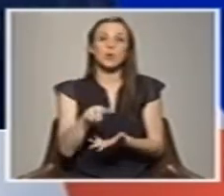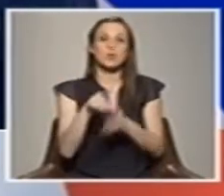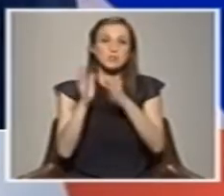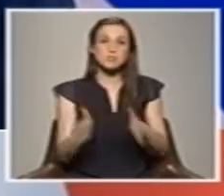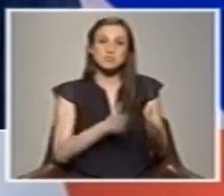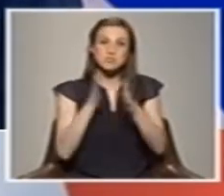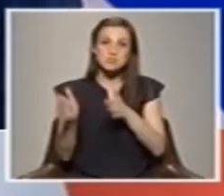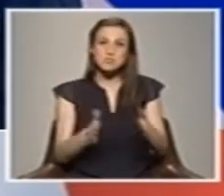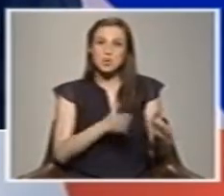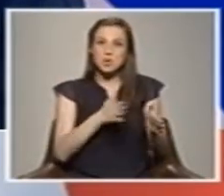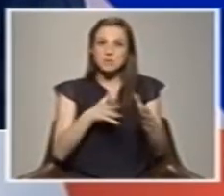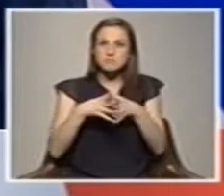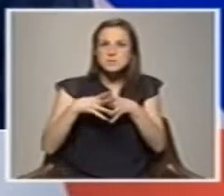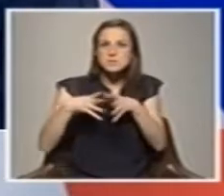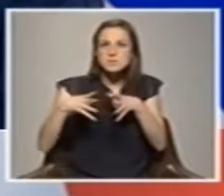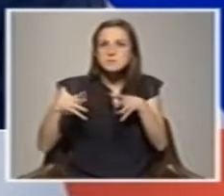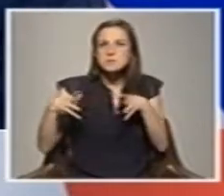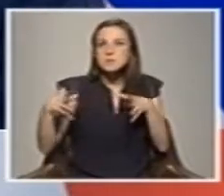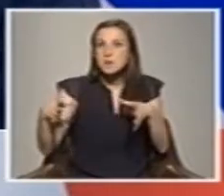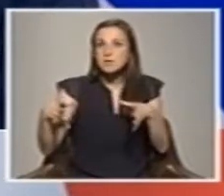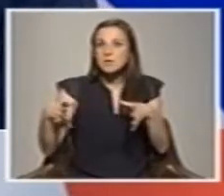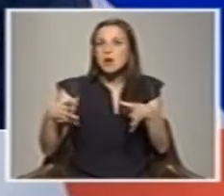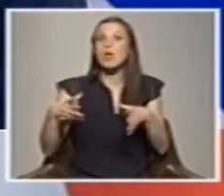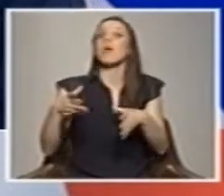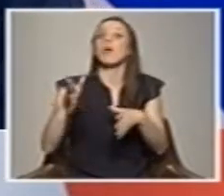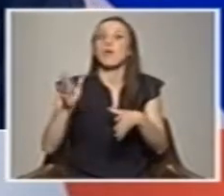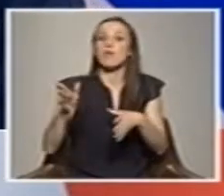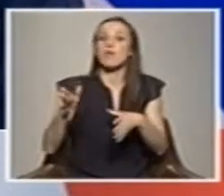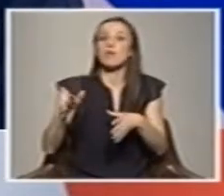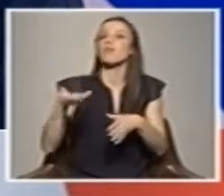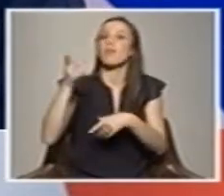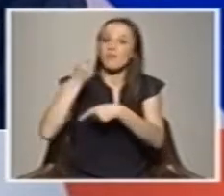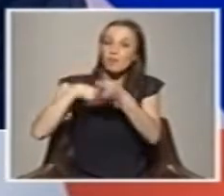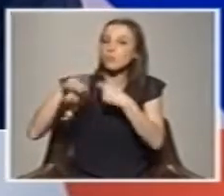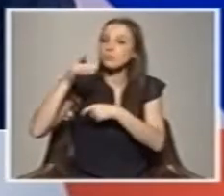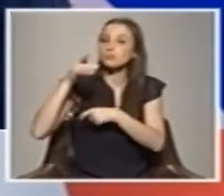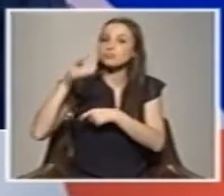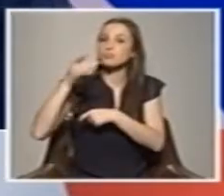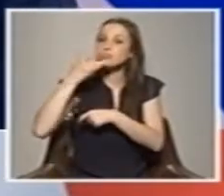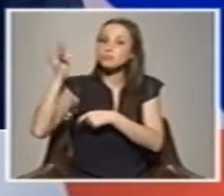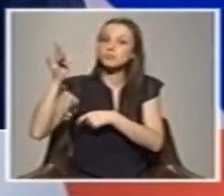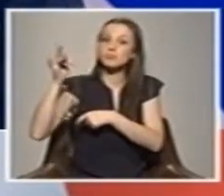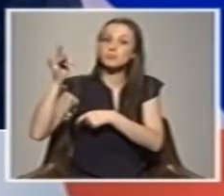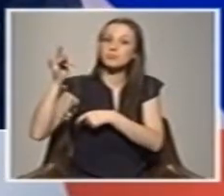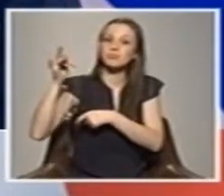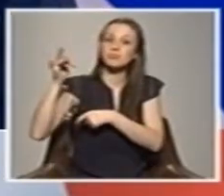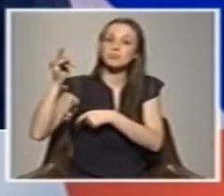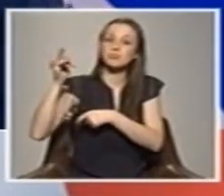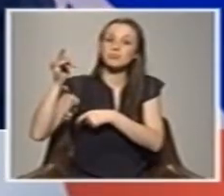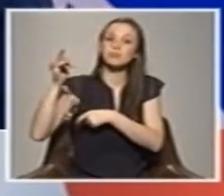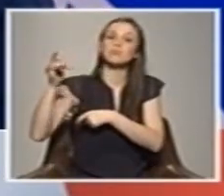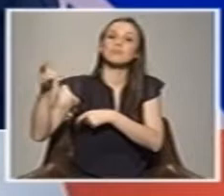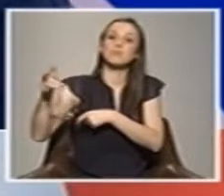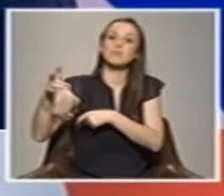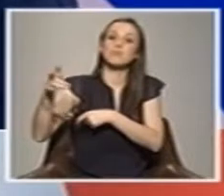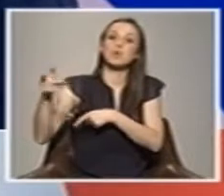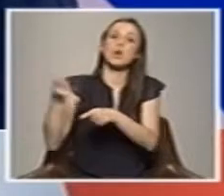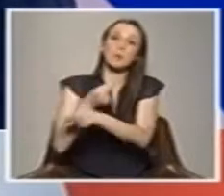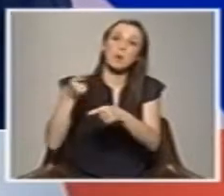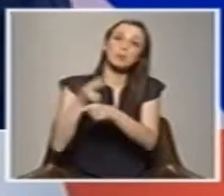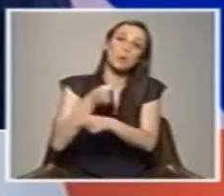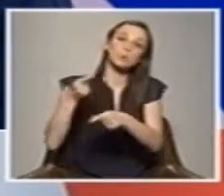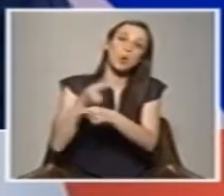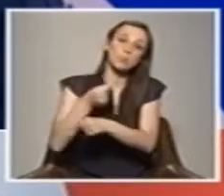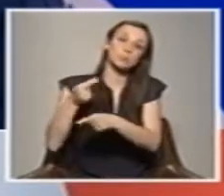alongado. Ou seja, começámos a importar frutas e legumes cada vez mais longe. Importamos,